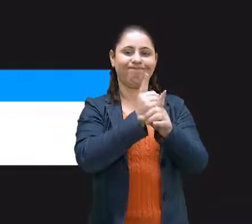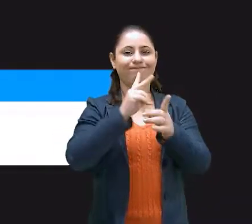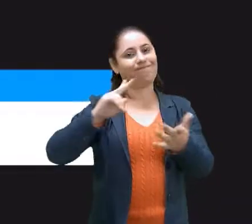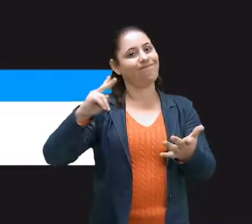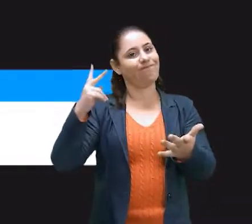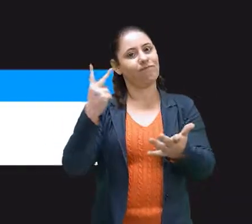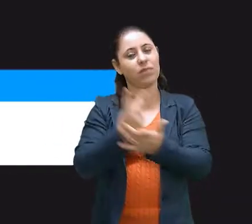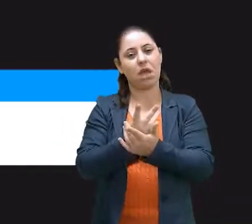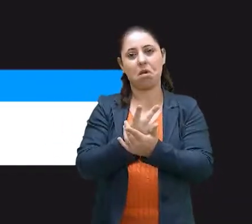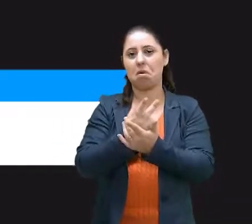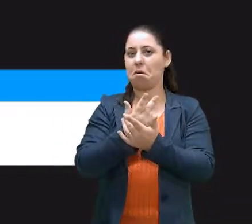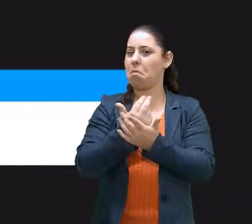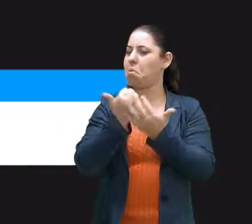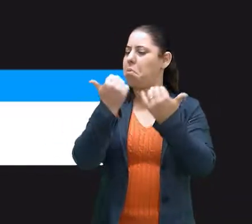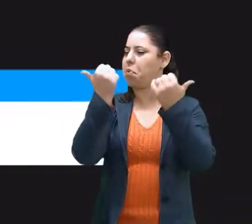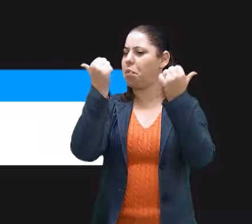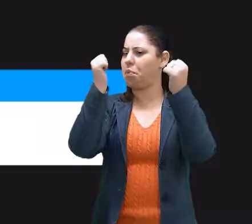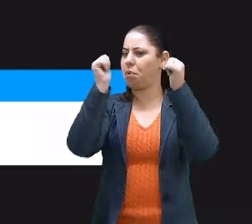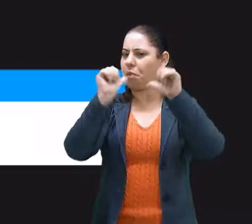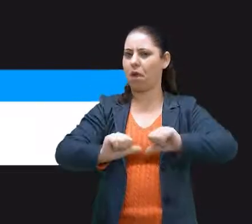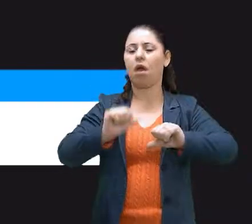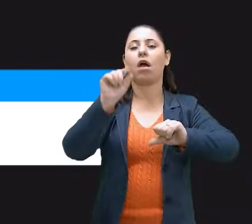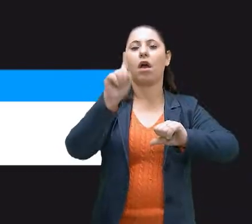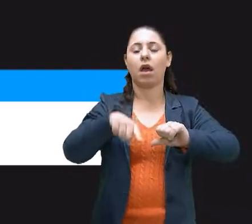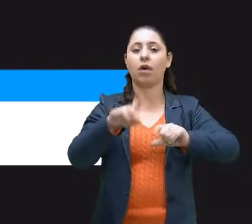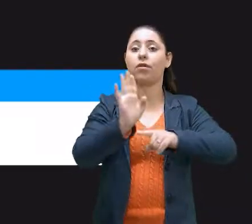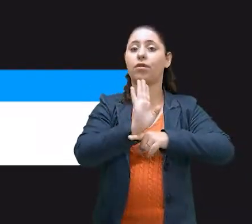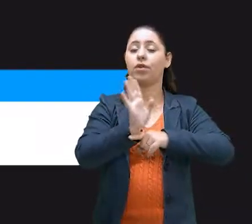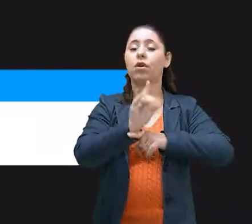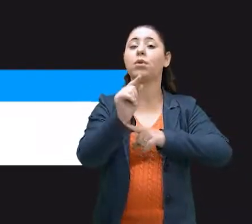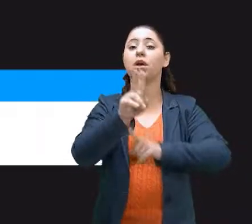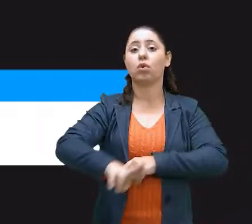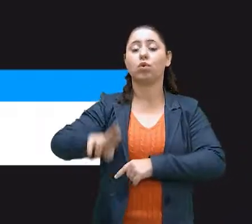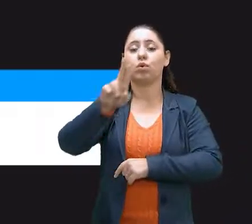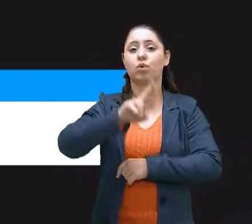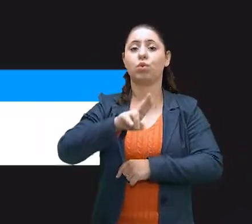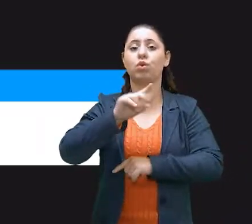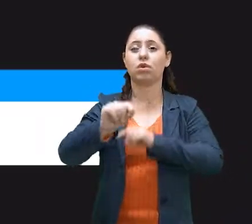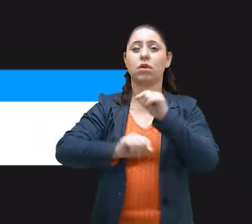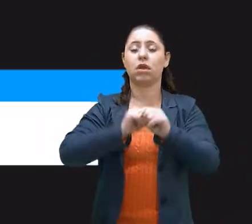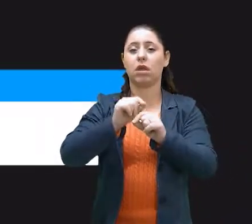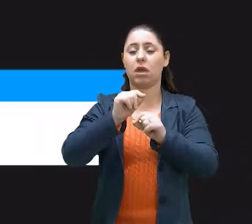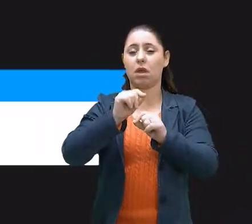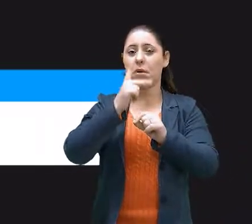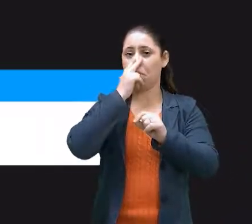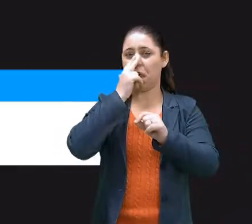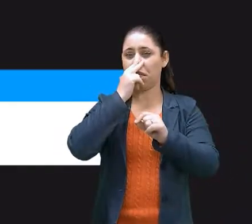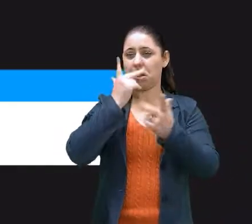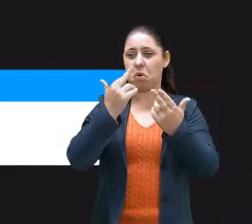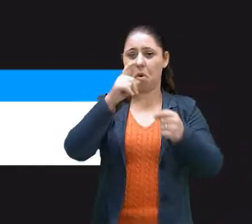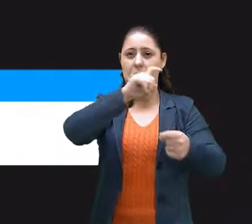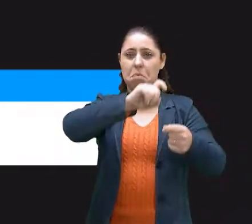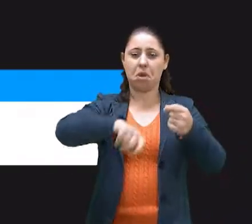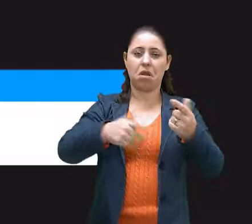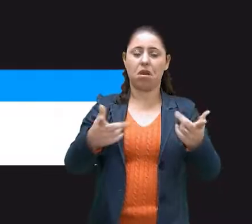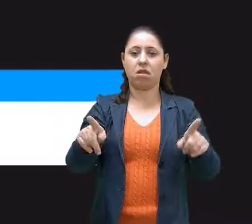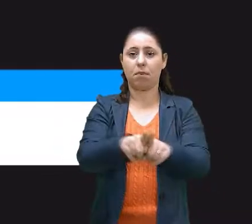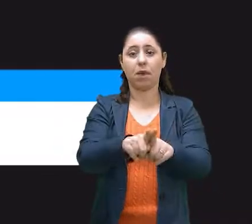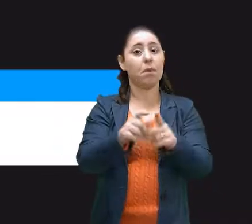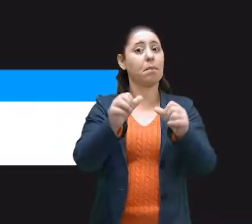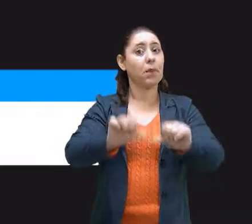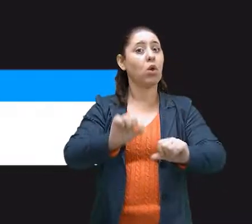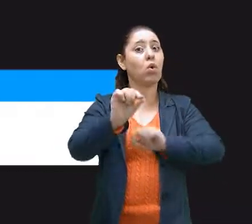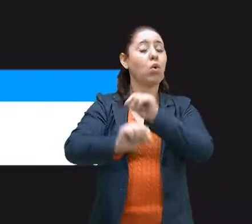na desgraça de assistir uma porcaria daquela, onde induz ali a